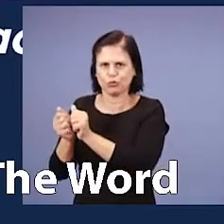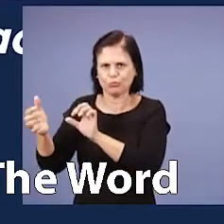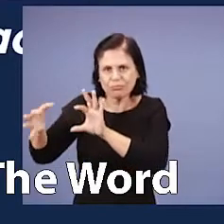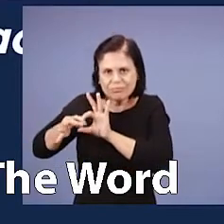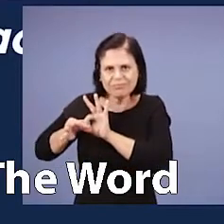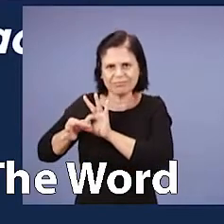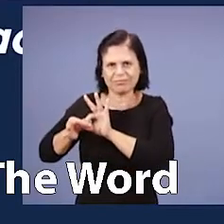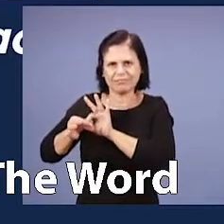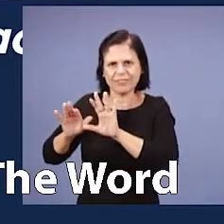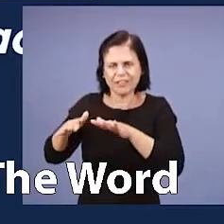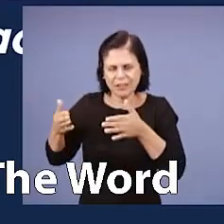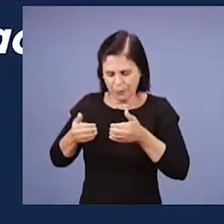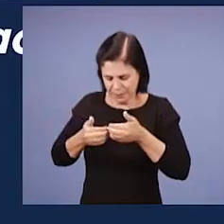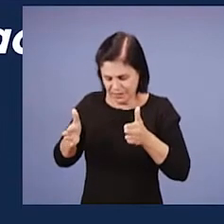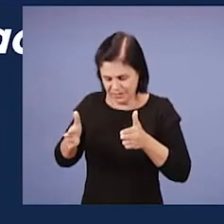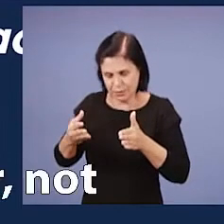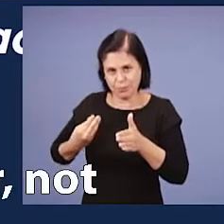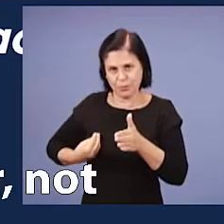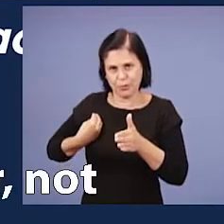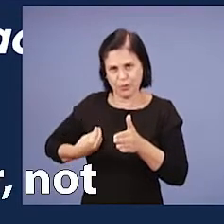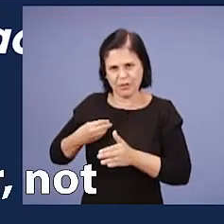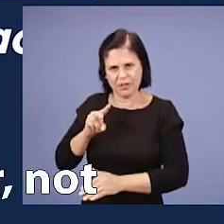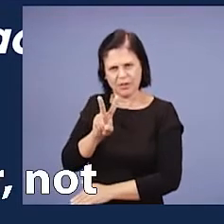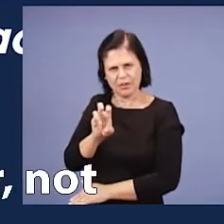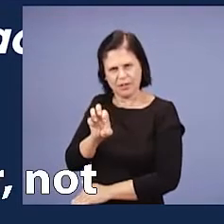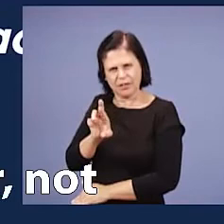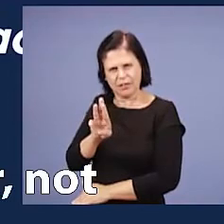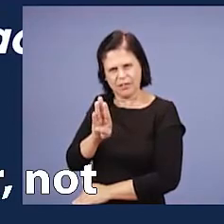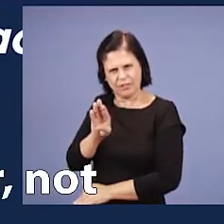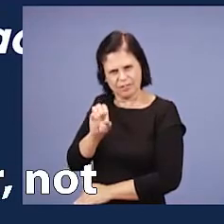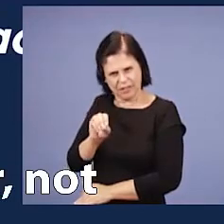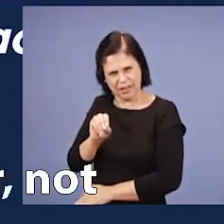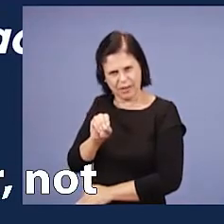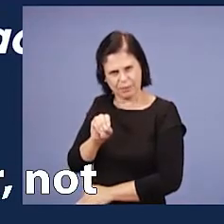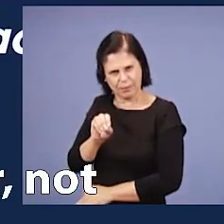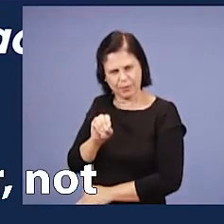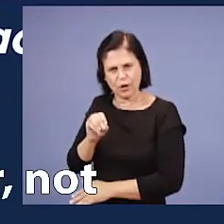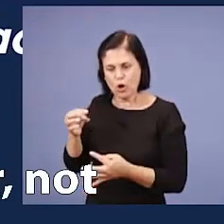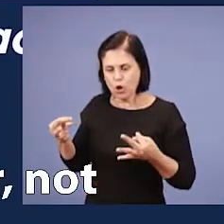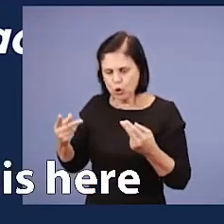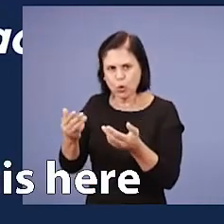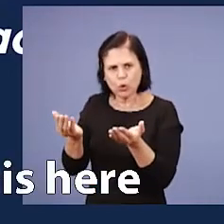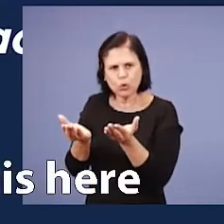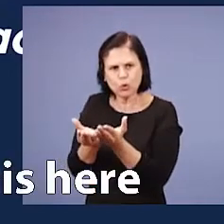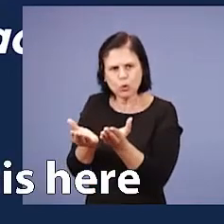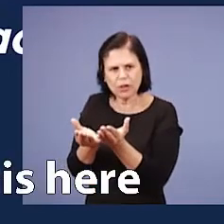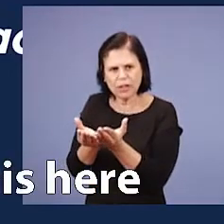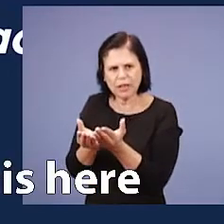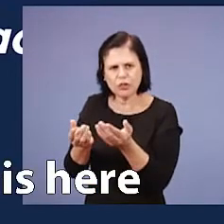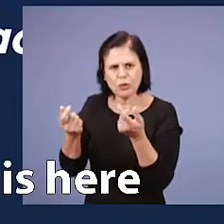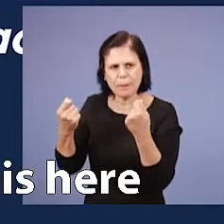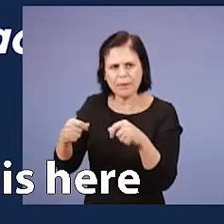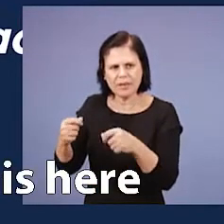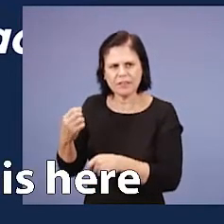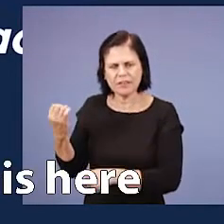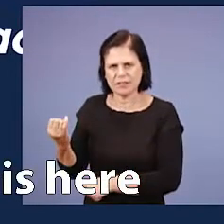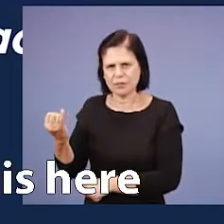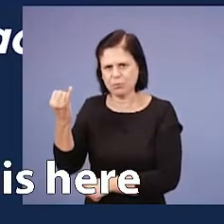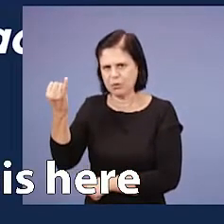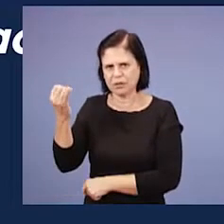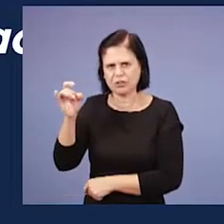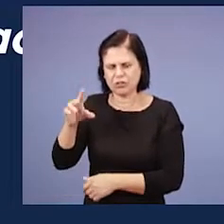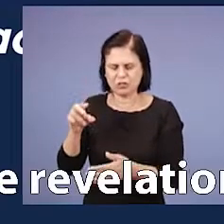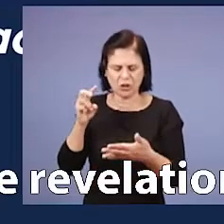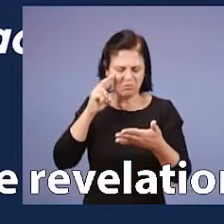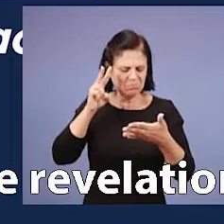estava o que verba reversa de toda importância para o crente não há palavra em si como letra apenas